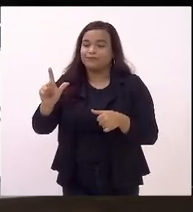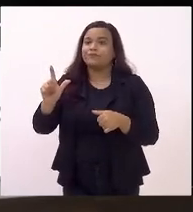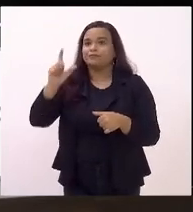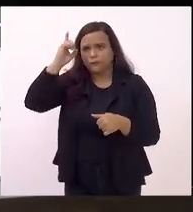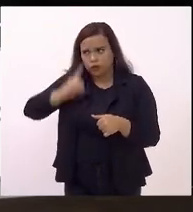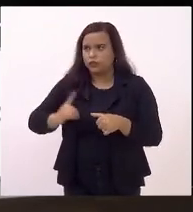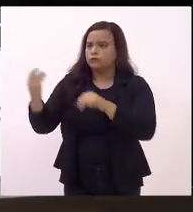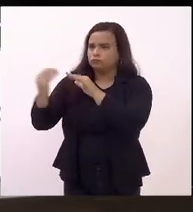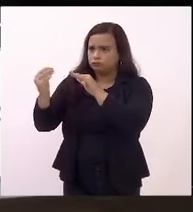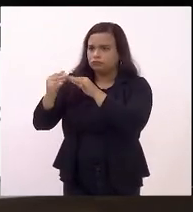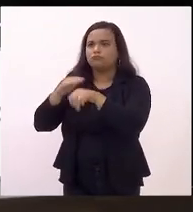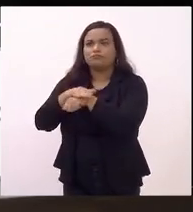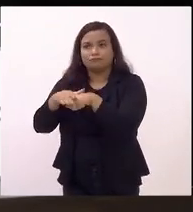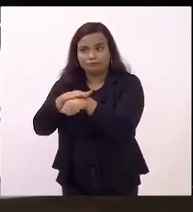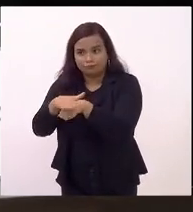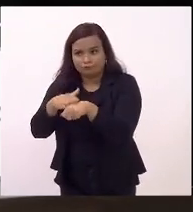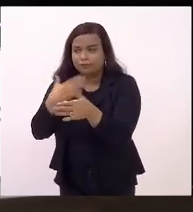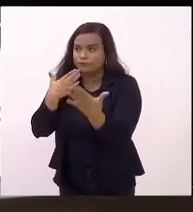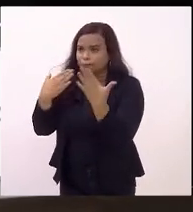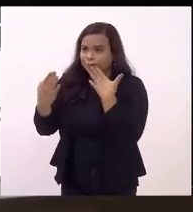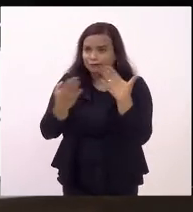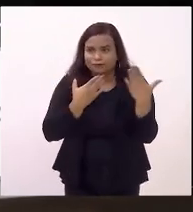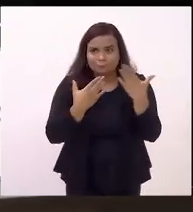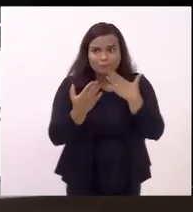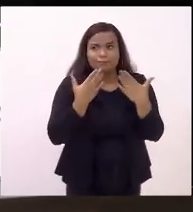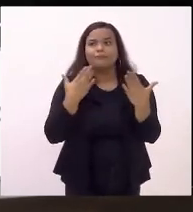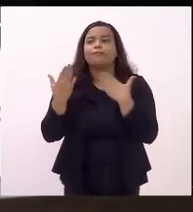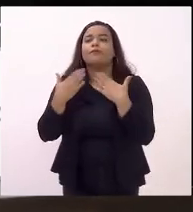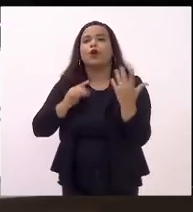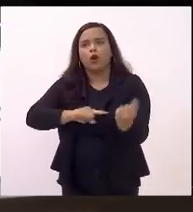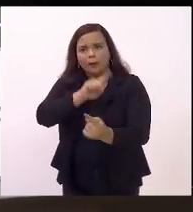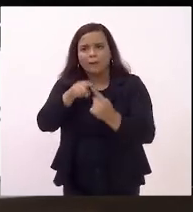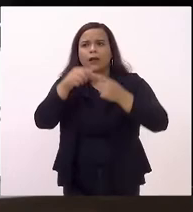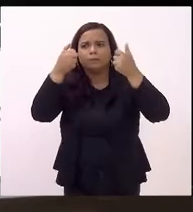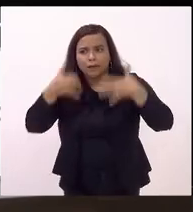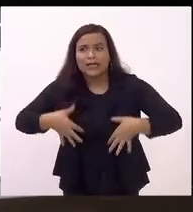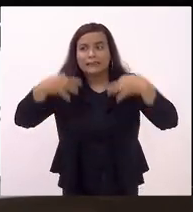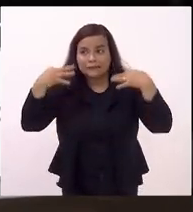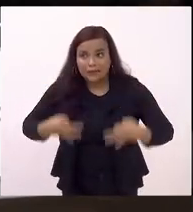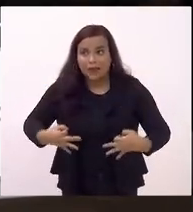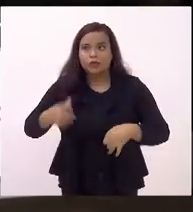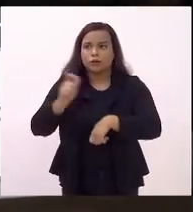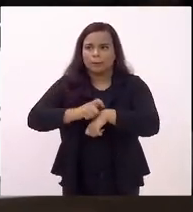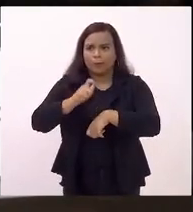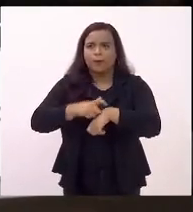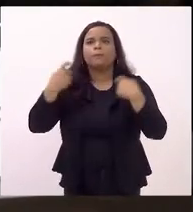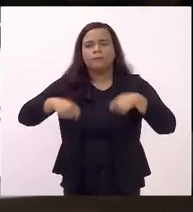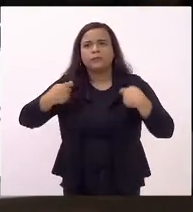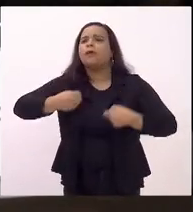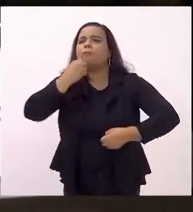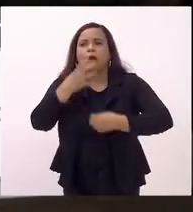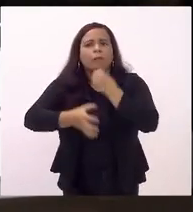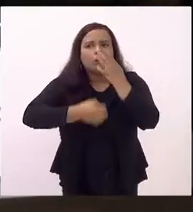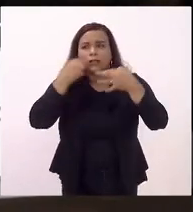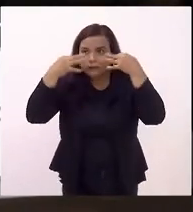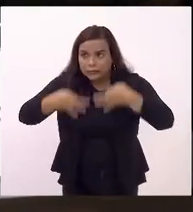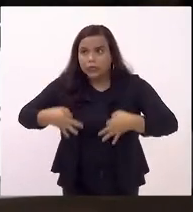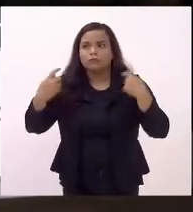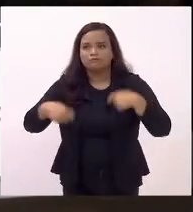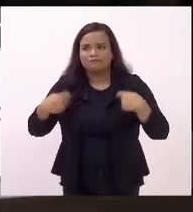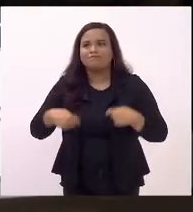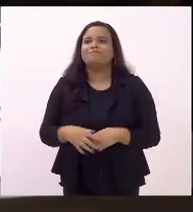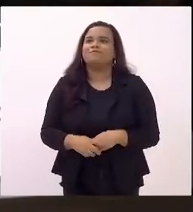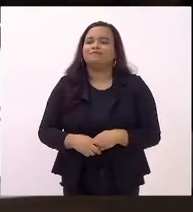de que realmente era necessário ser também assertivo nos momentos que precisam ser. O Ivanir,